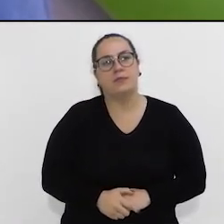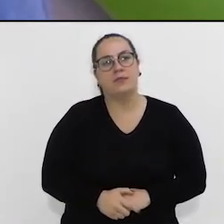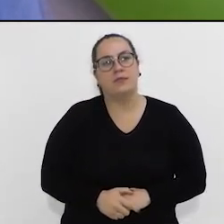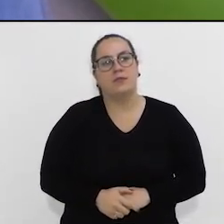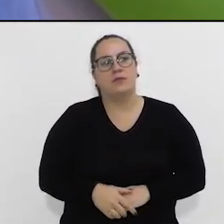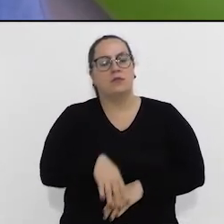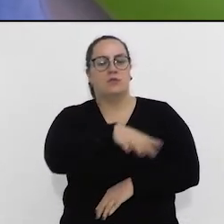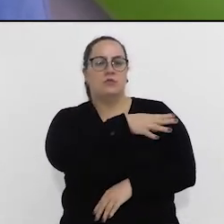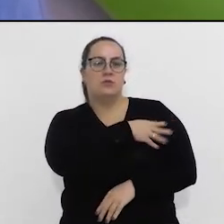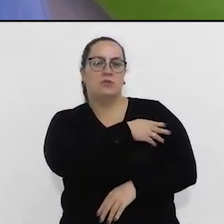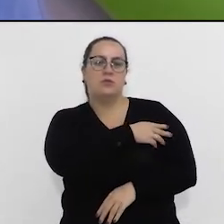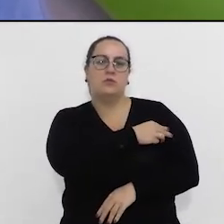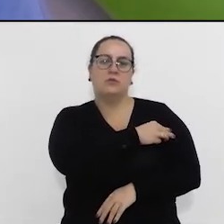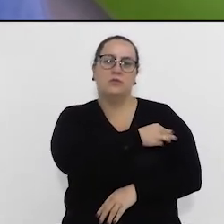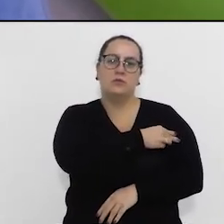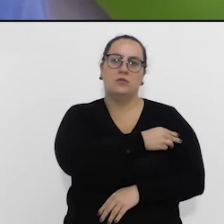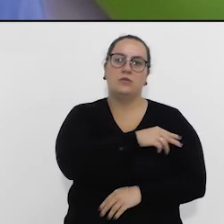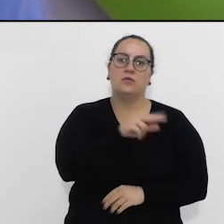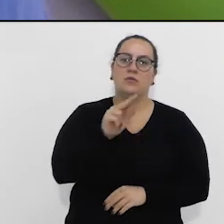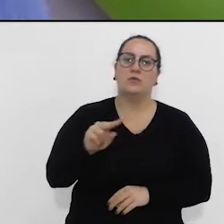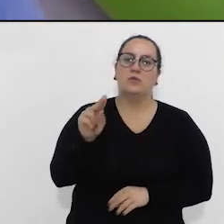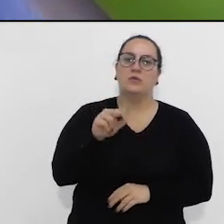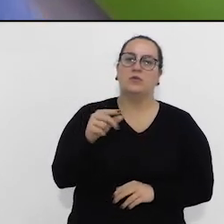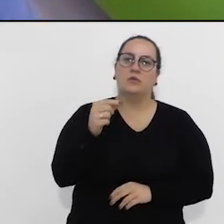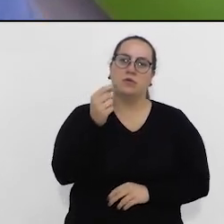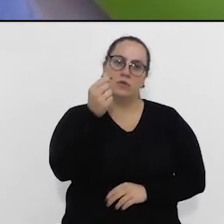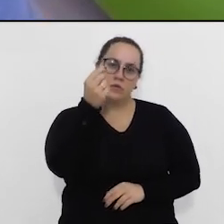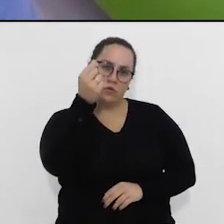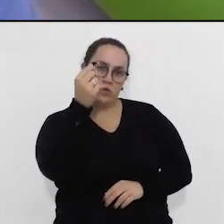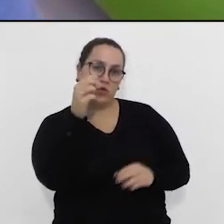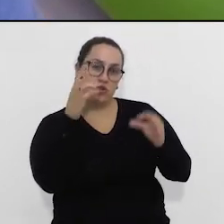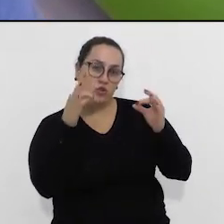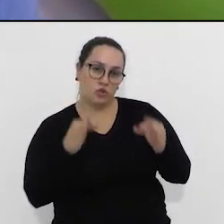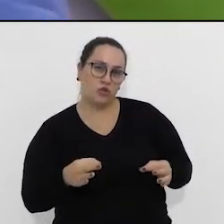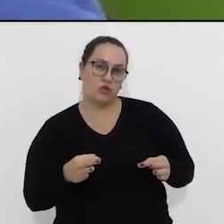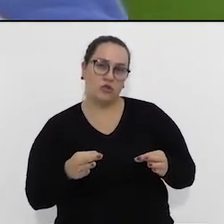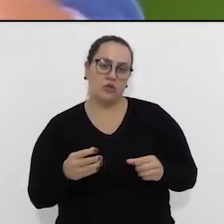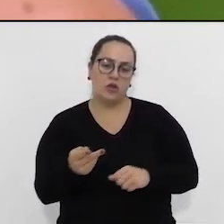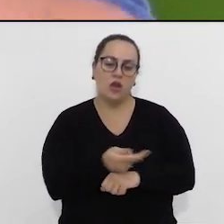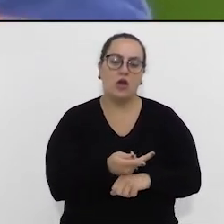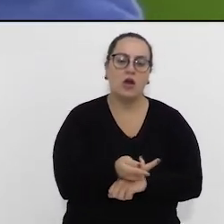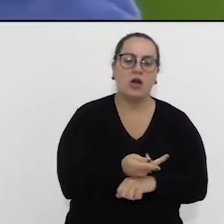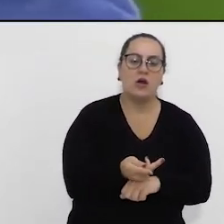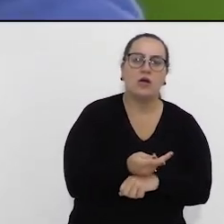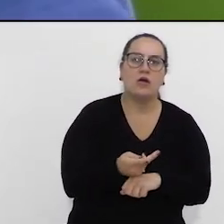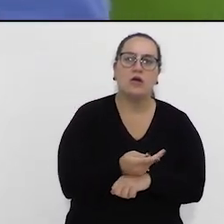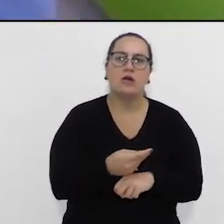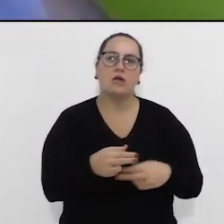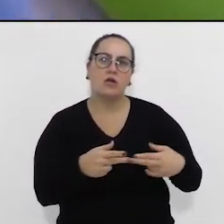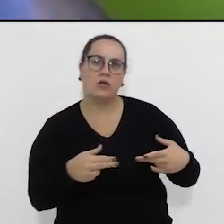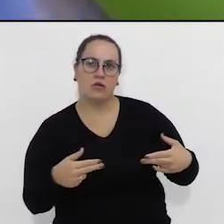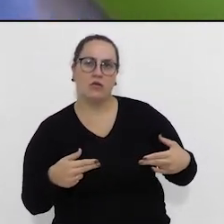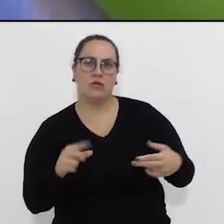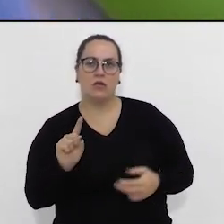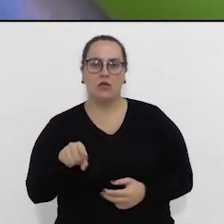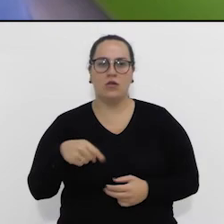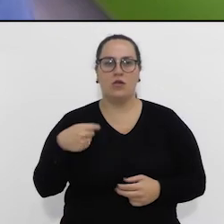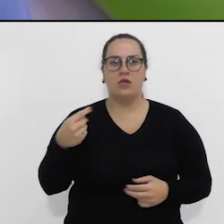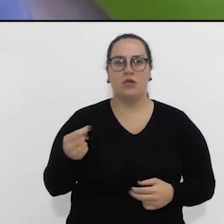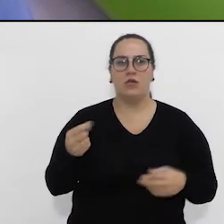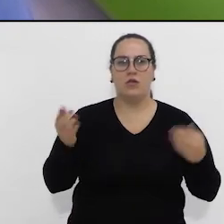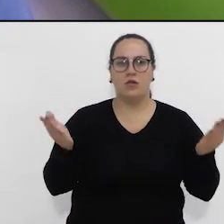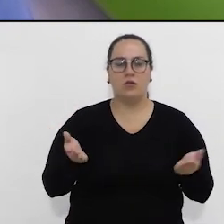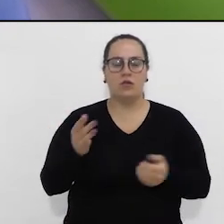usar o dinheiro que tá hoje sendo usado é de forma incorreta e buscarmos recursos e fora